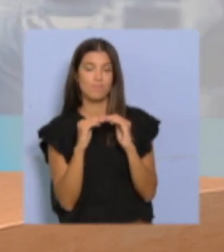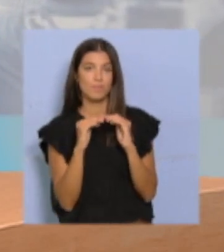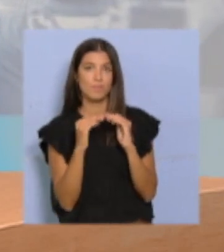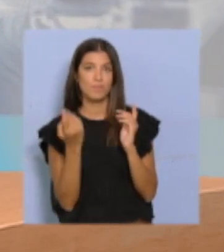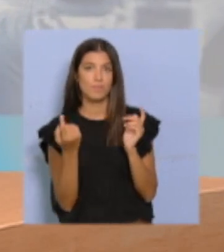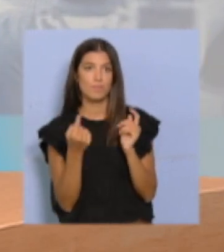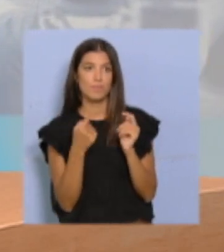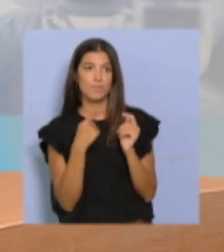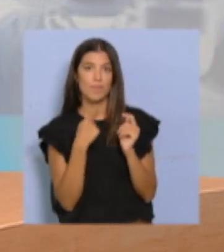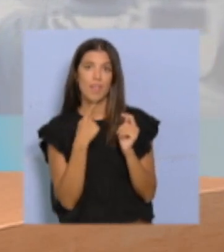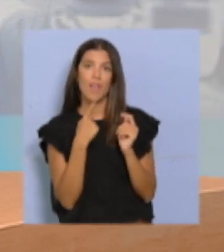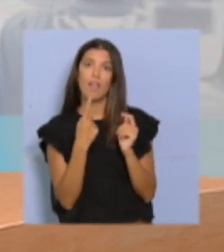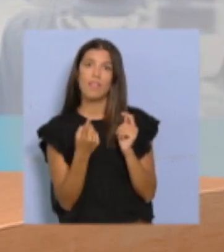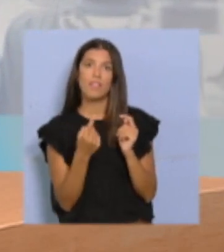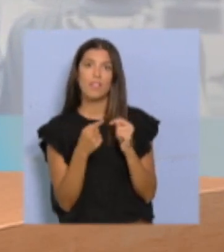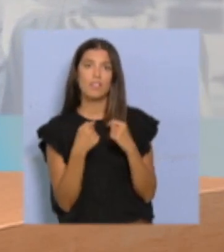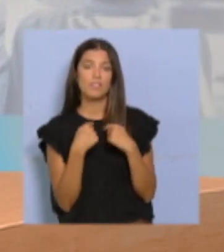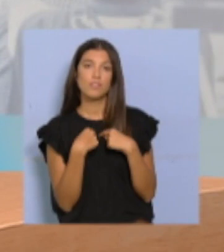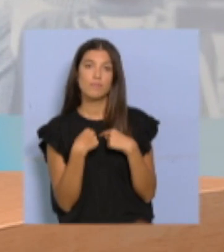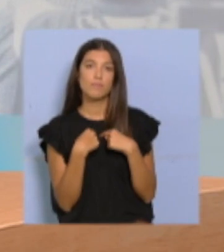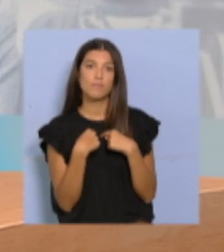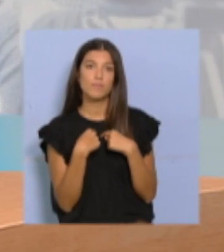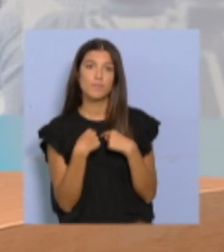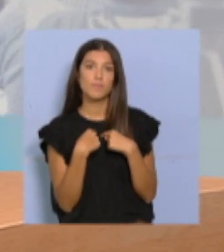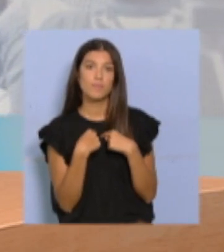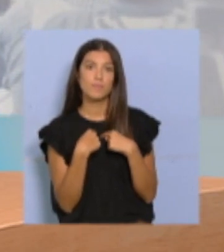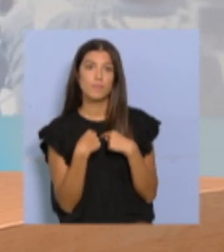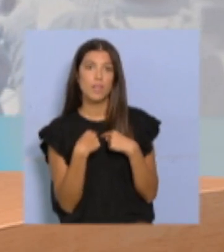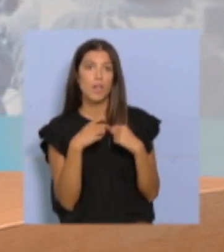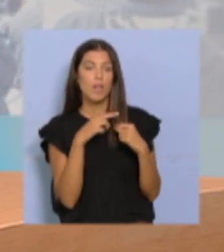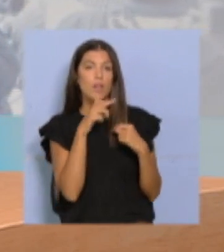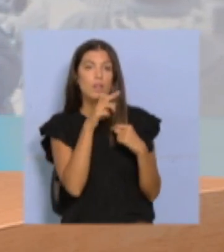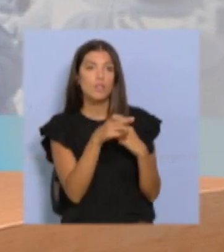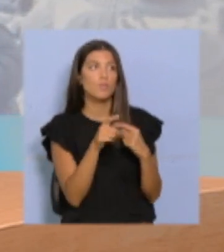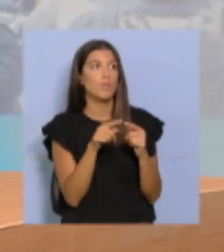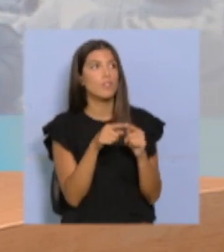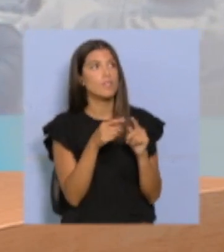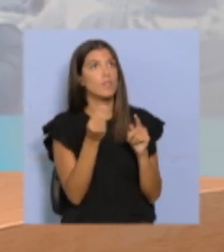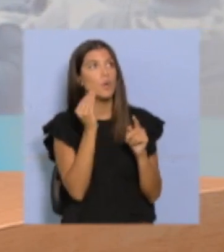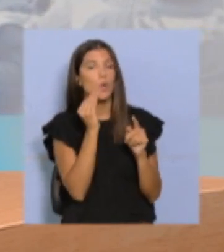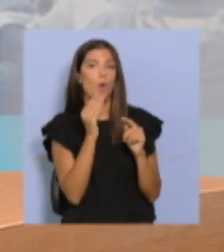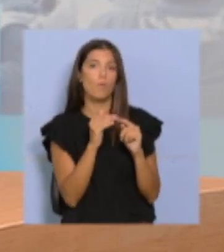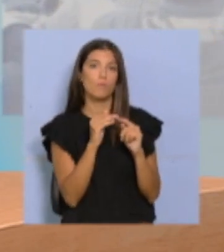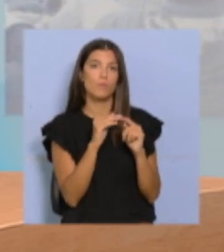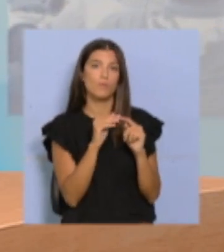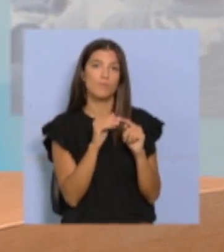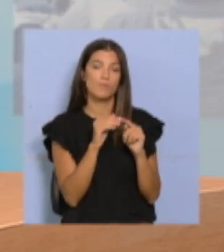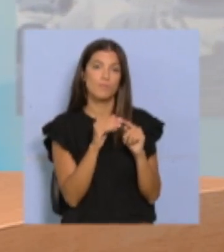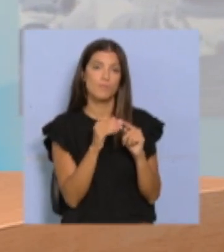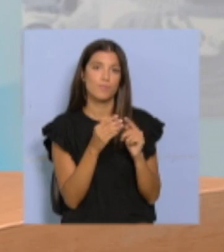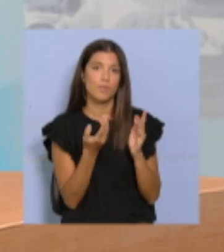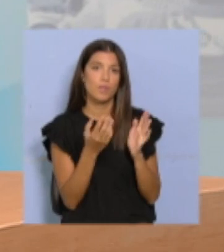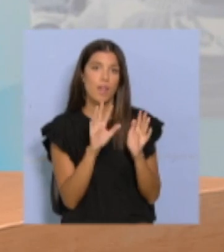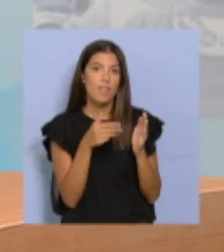do americano comum para, em vez de ser exemplar, em vez de dar aquilo que se espera